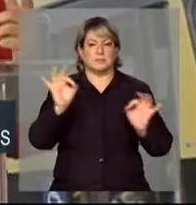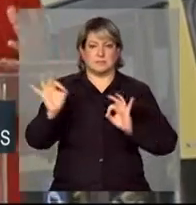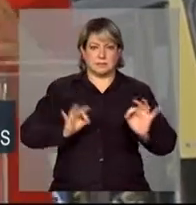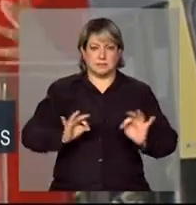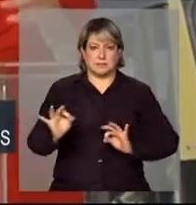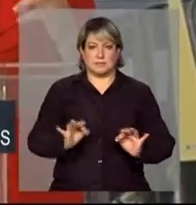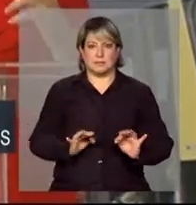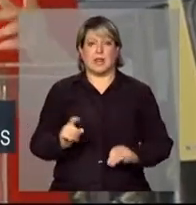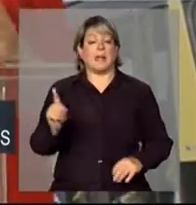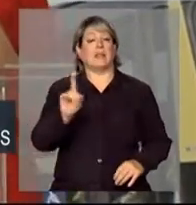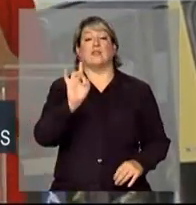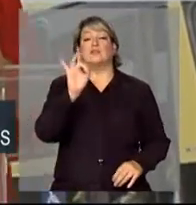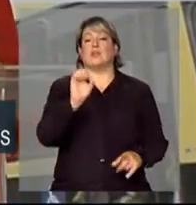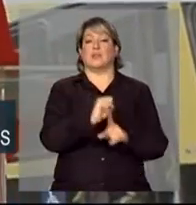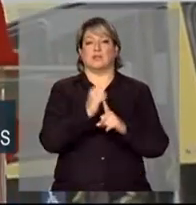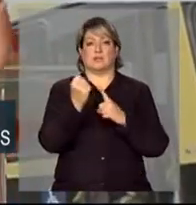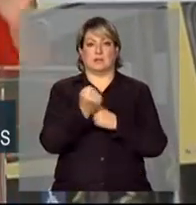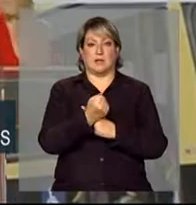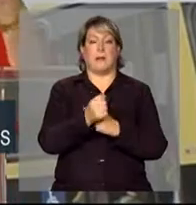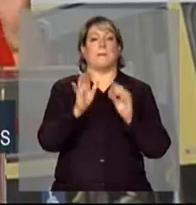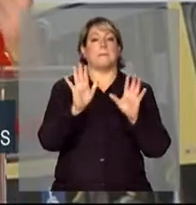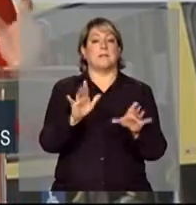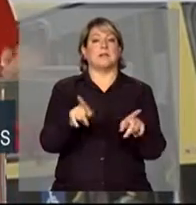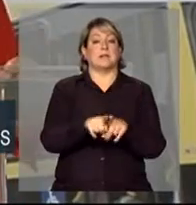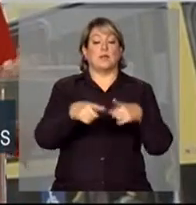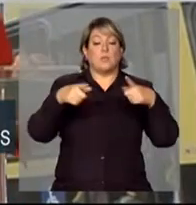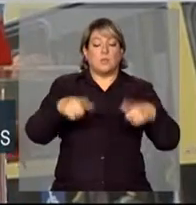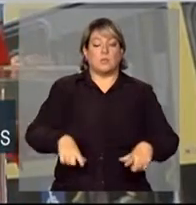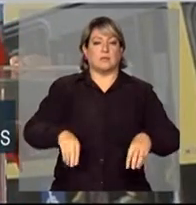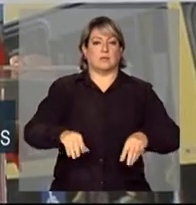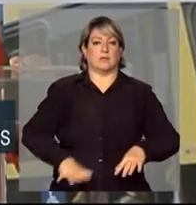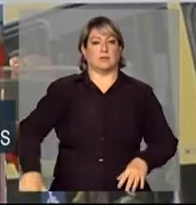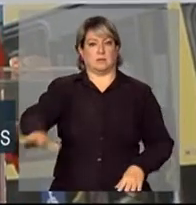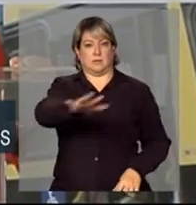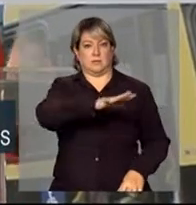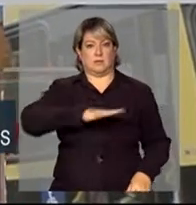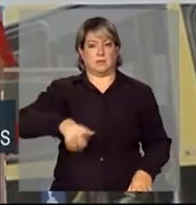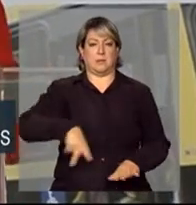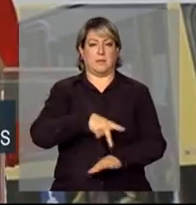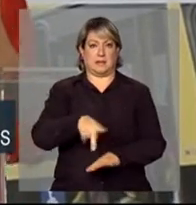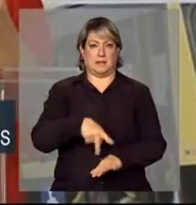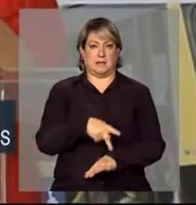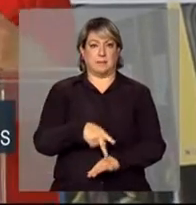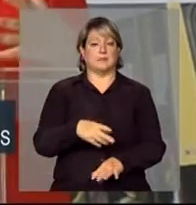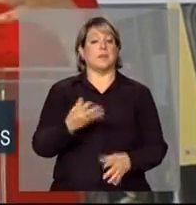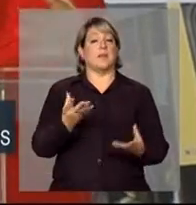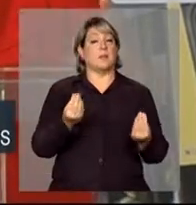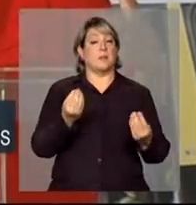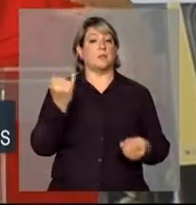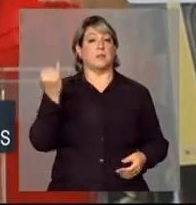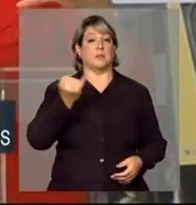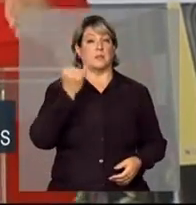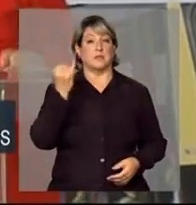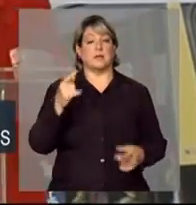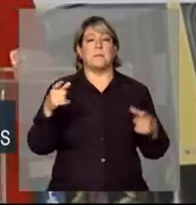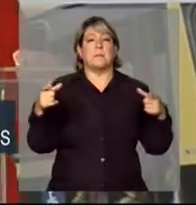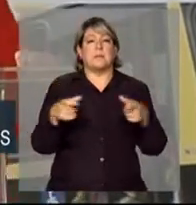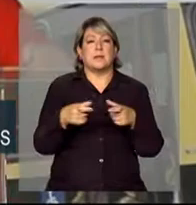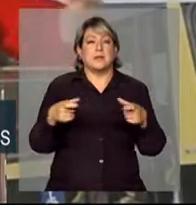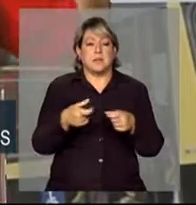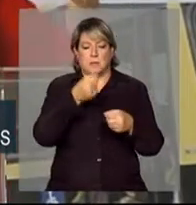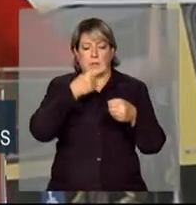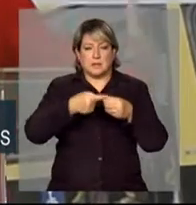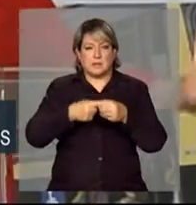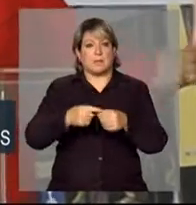equilíbrio, não só social, mas territorial para o nosso país. É muito importante que os pequenos municípios